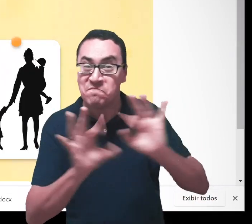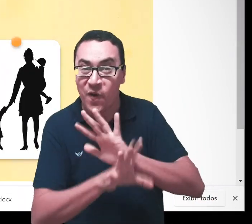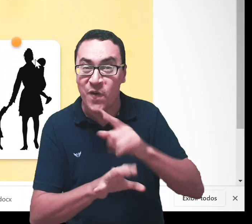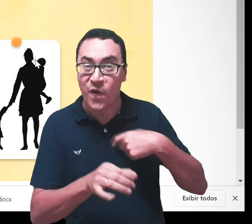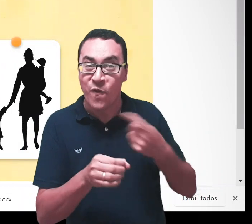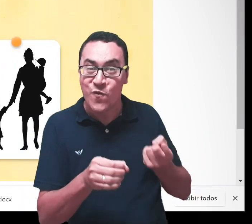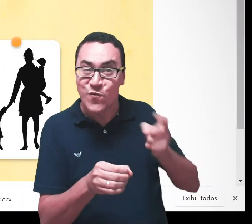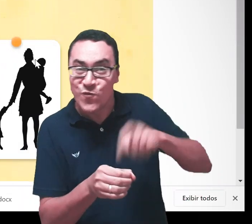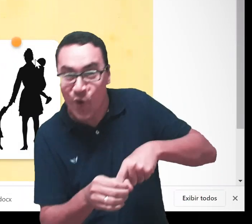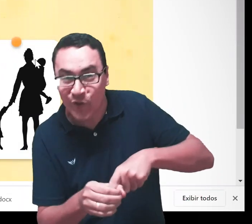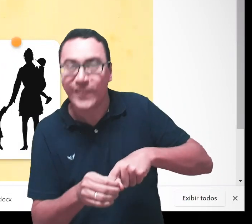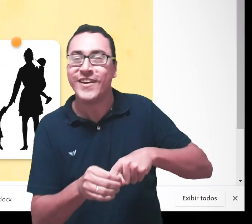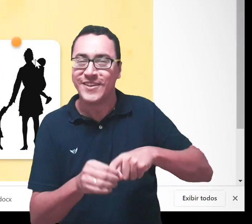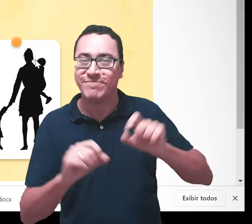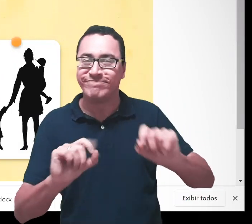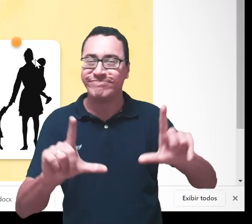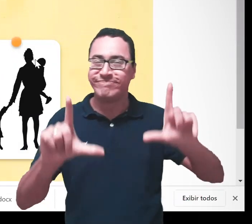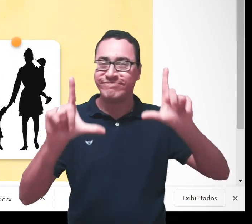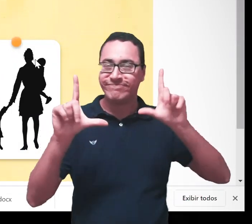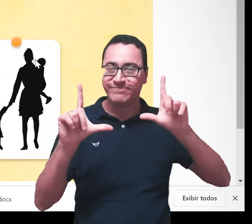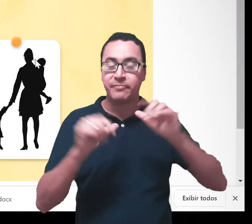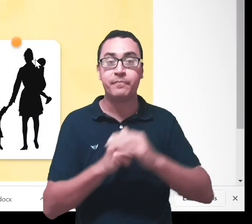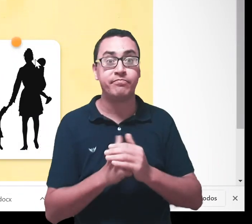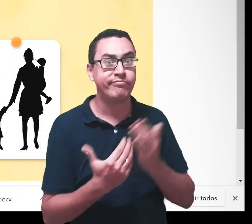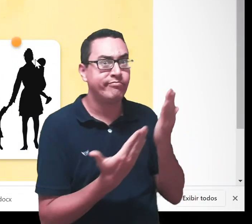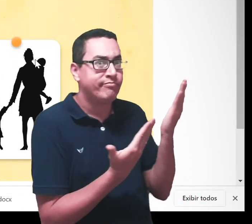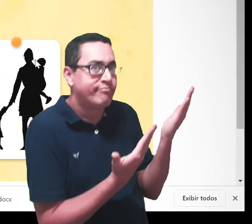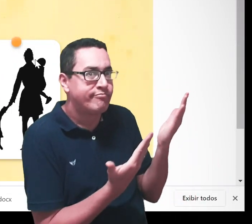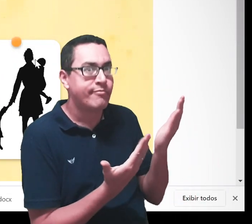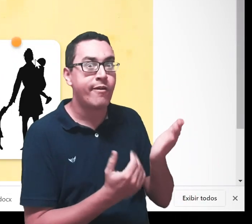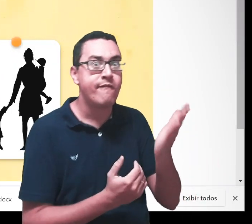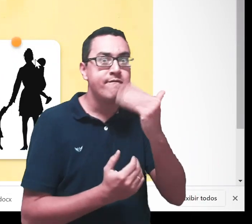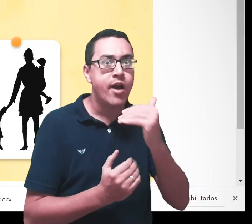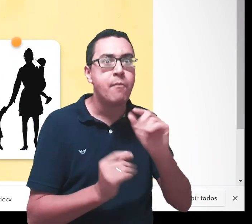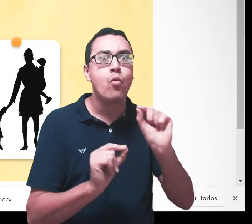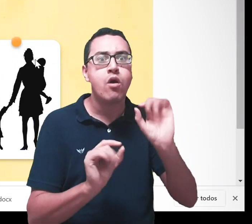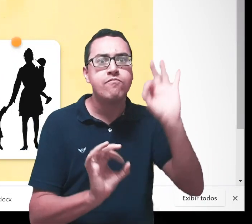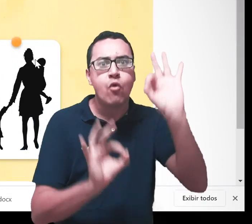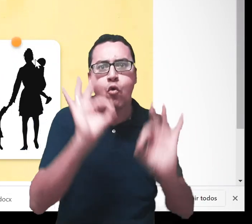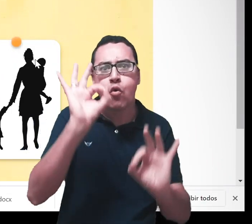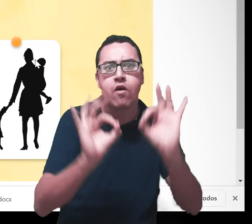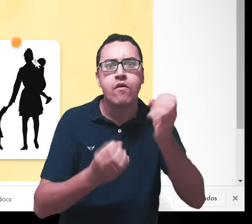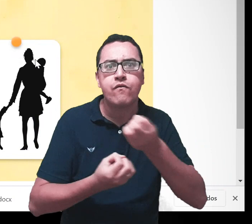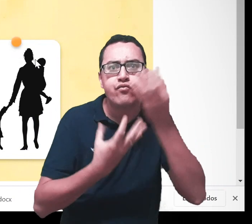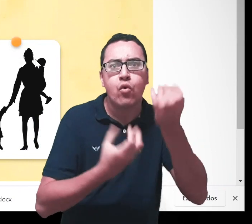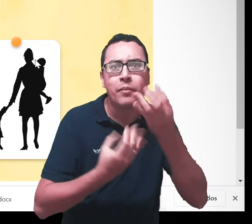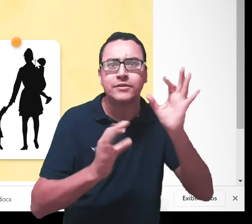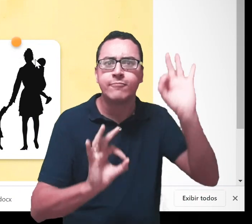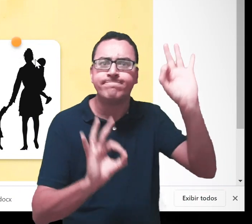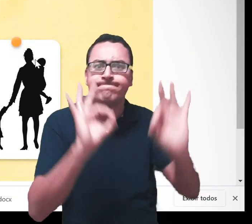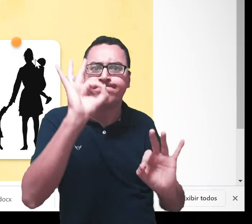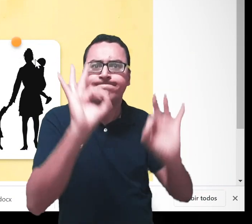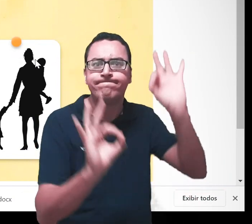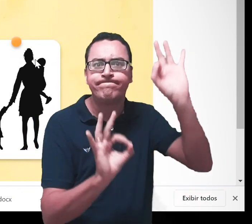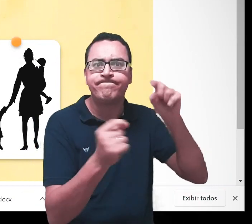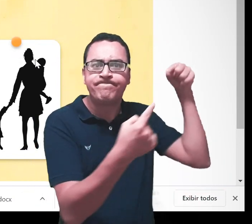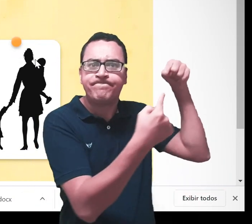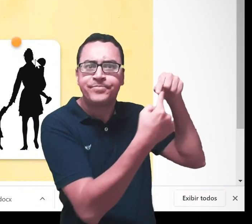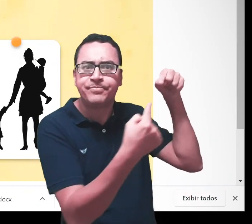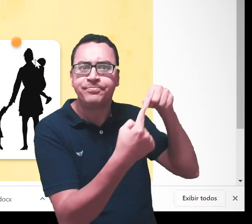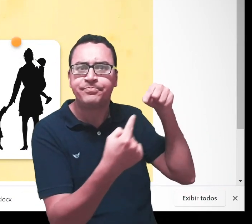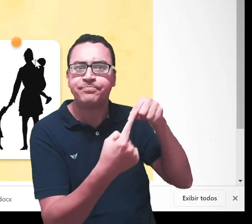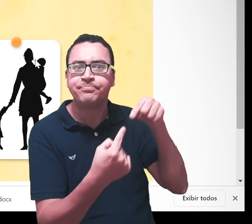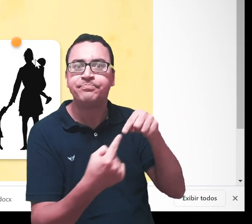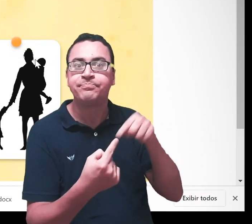Pronto, já estou aqui de volta. Agora vamos organizar essas informações colocando